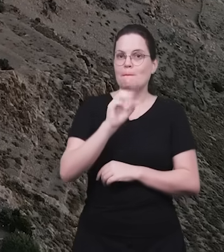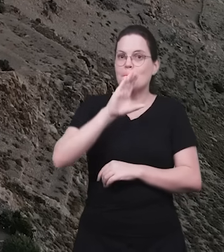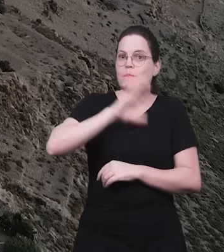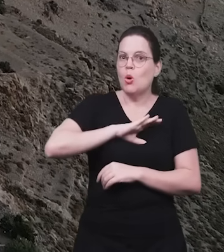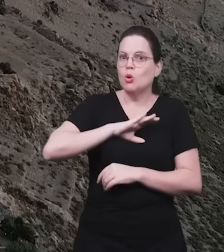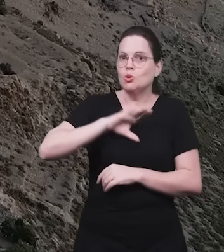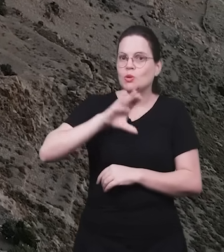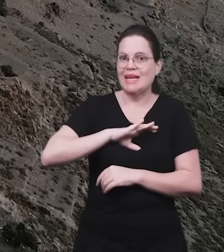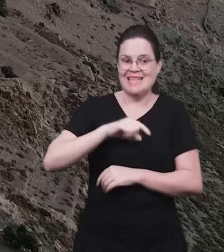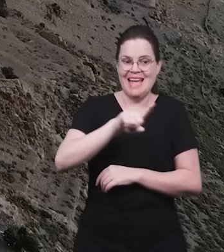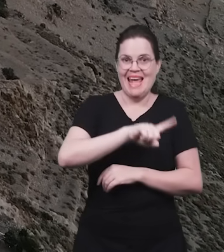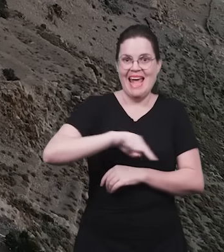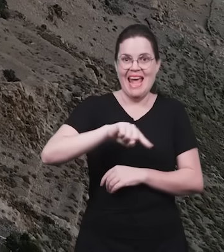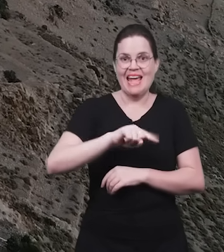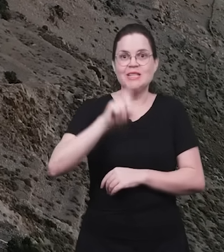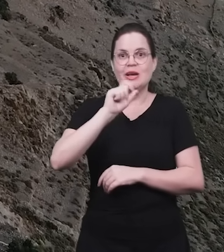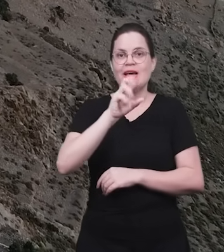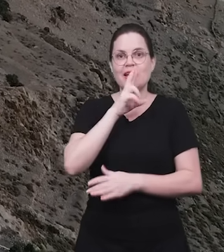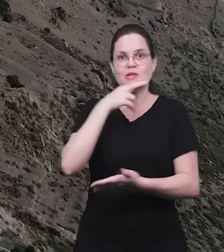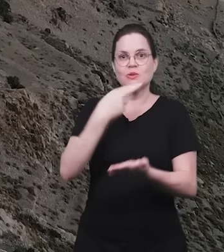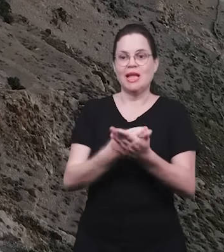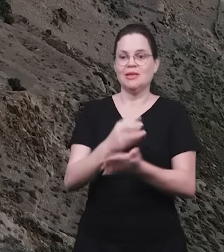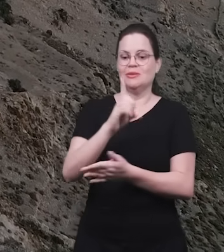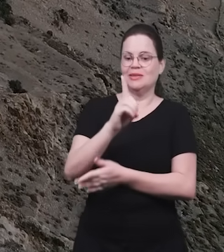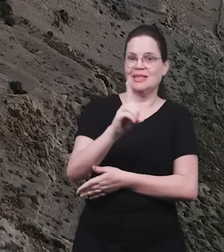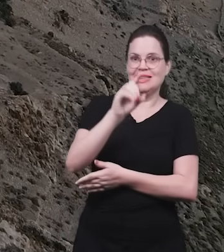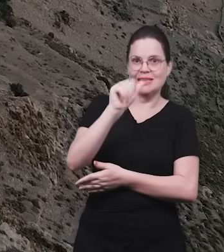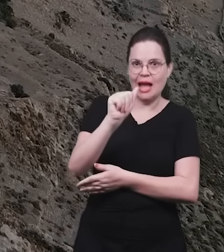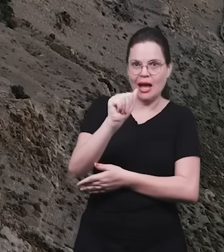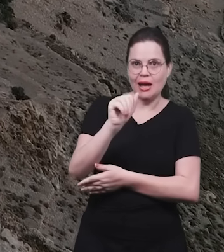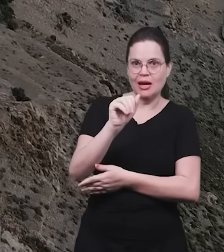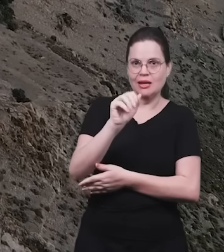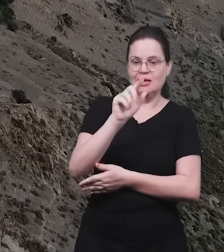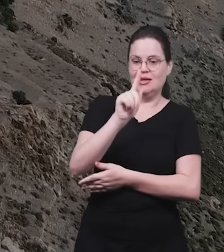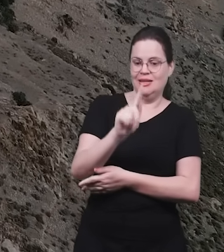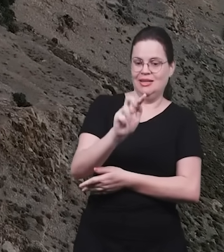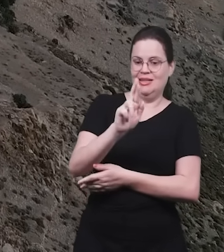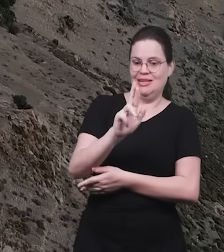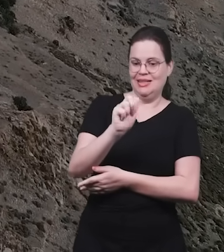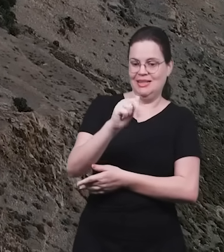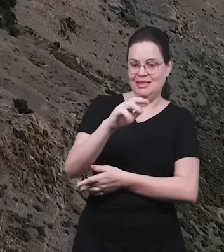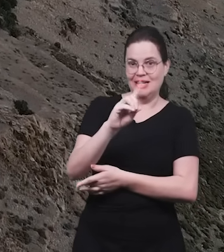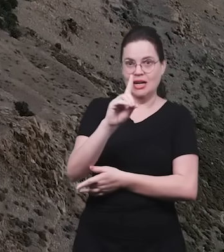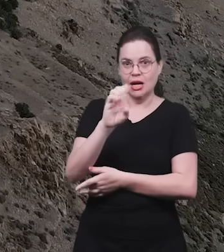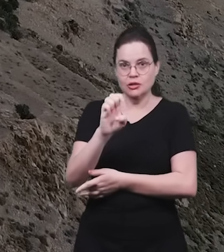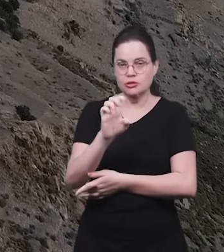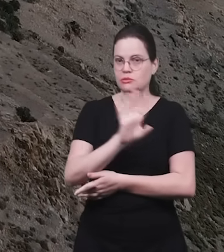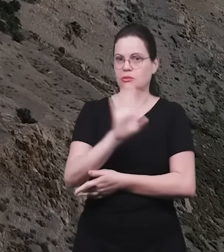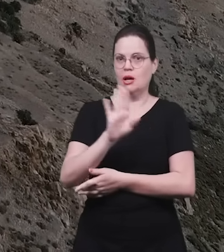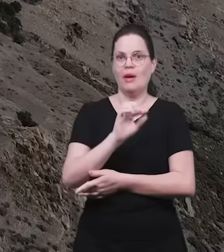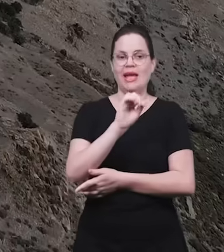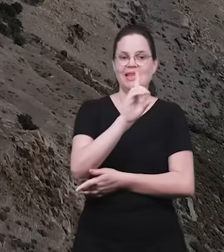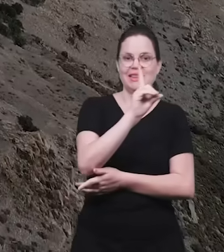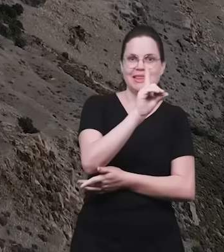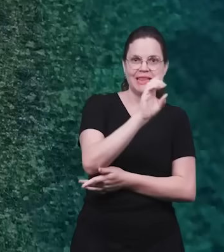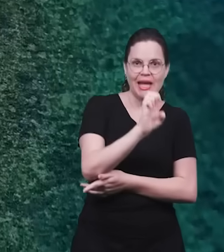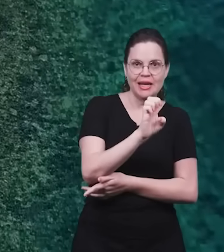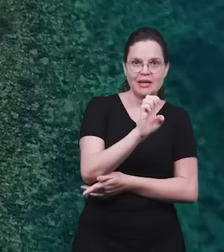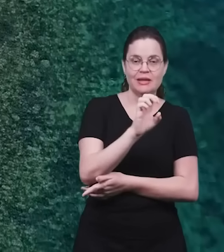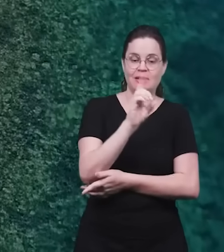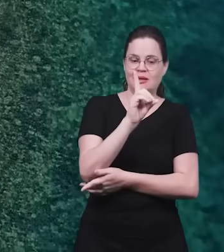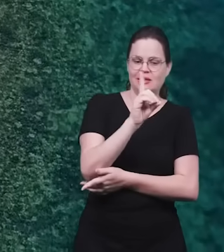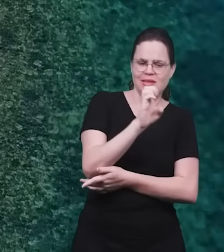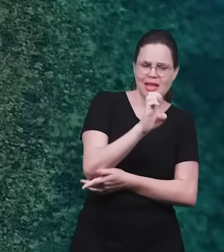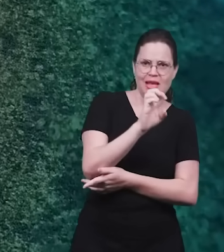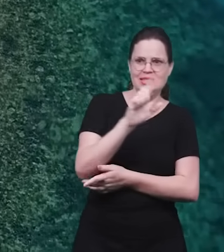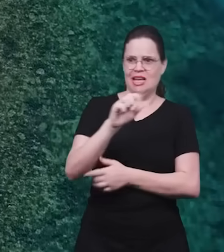grande tribulação. Ah, mas pode mudar. Não tem problema, pode mudar. Quer dizer, você não quer botar da, quer botar de, eu não quer